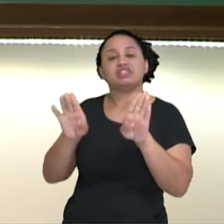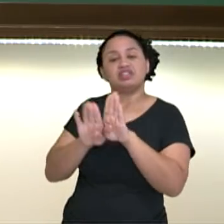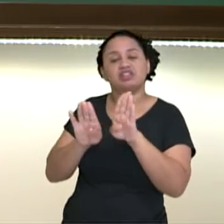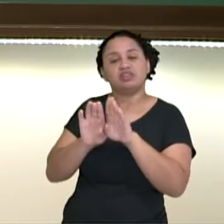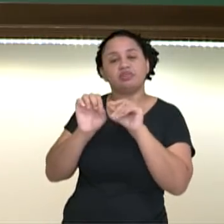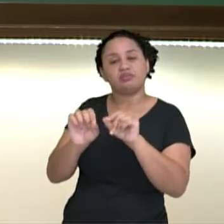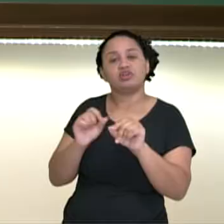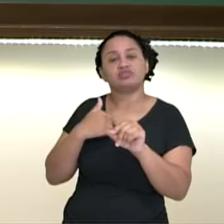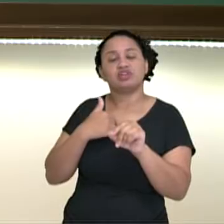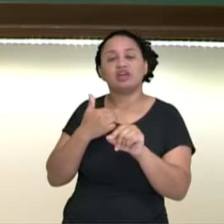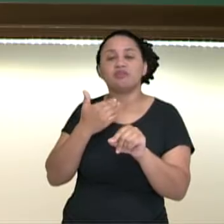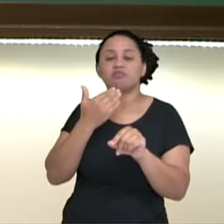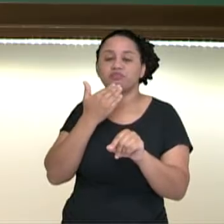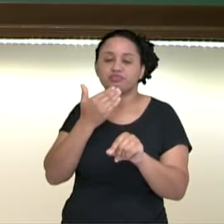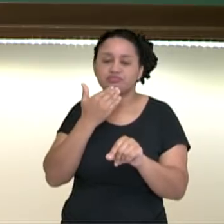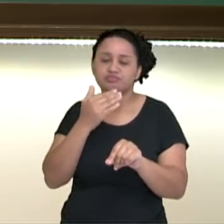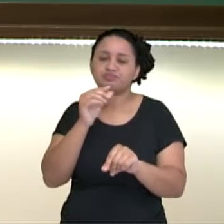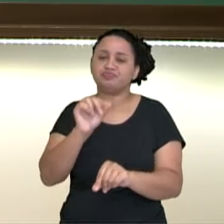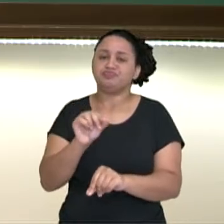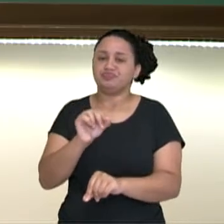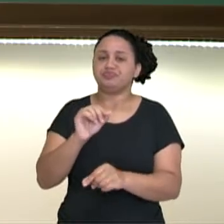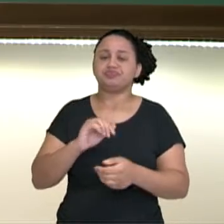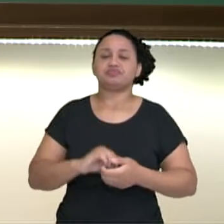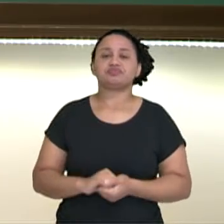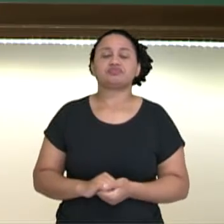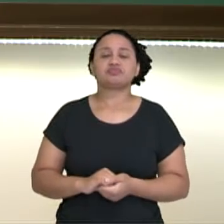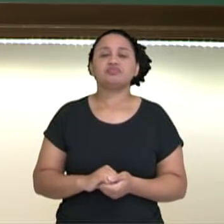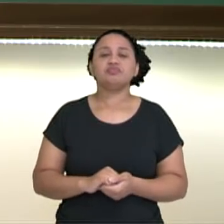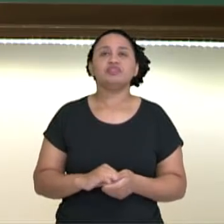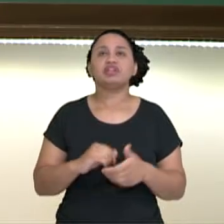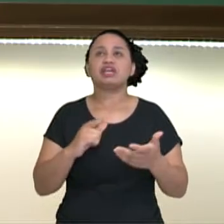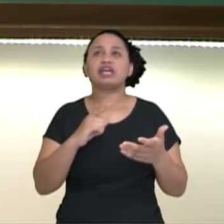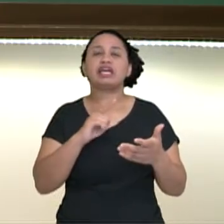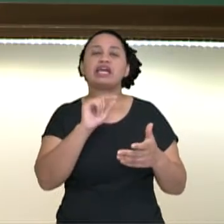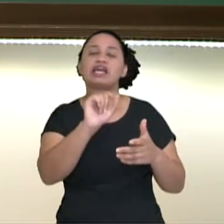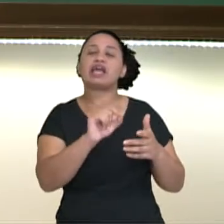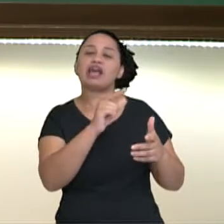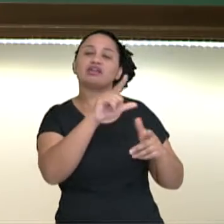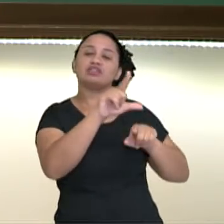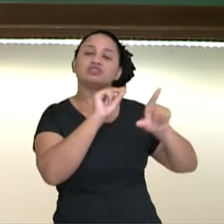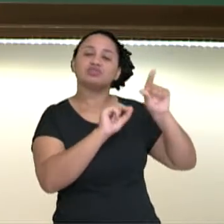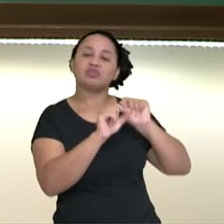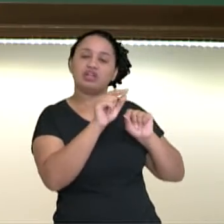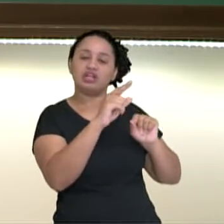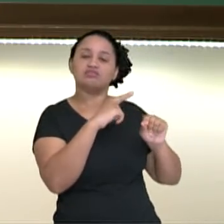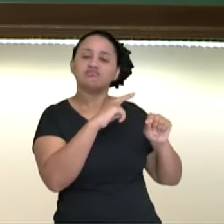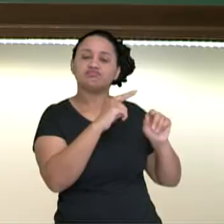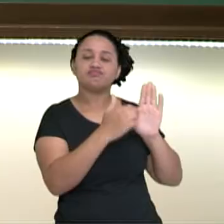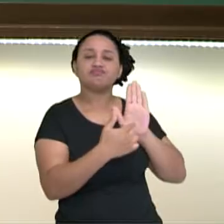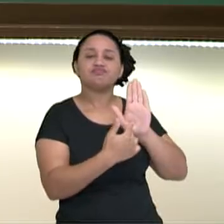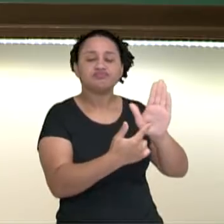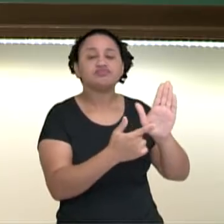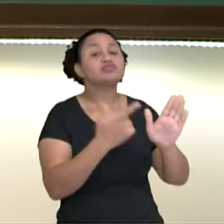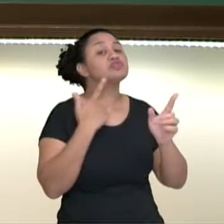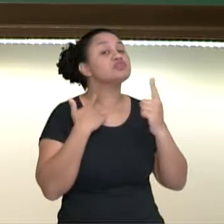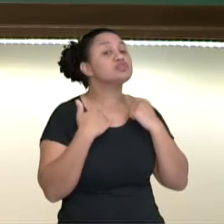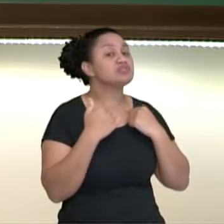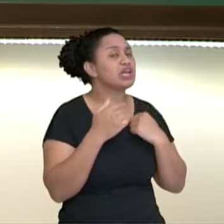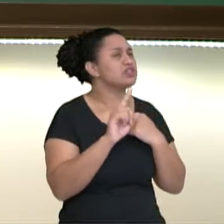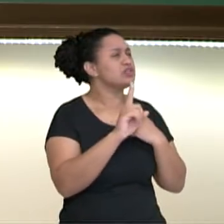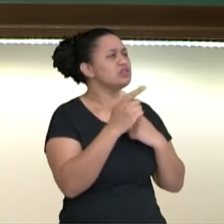pode reivindicar, inclusive, que o seu eleito, né, a pessoa que ele escolheu para representar a sua vontade, não